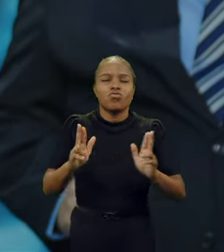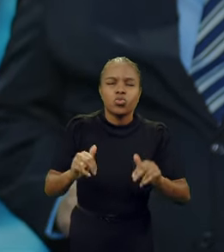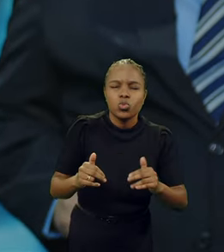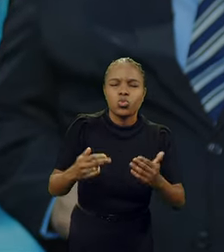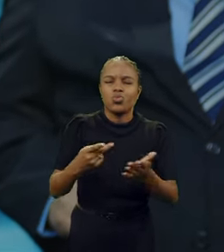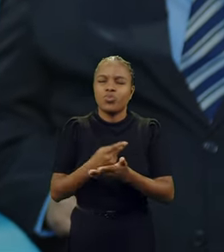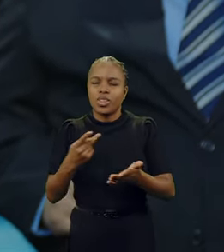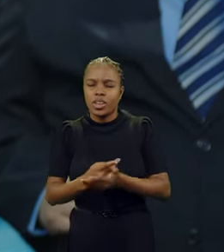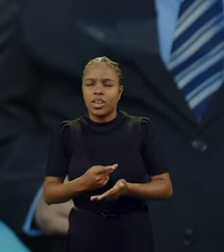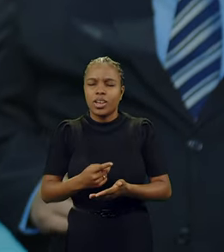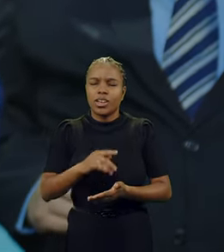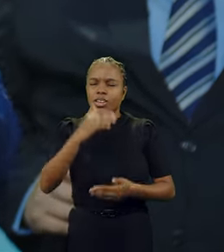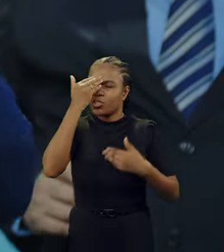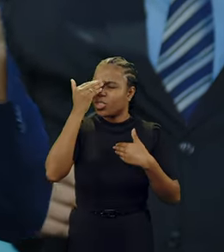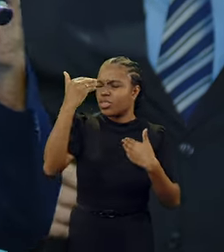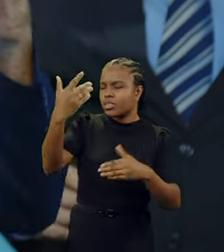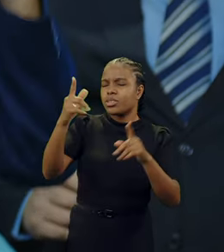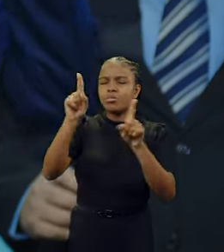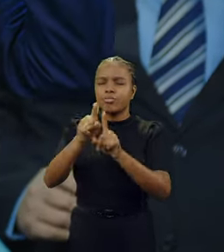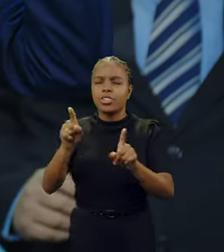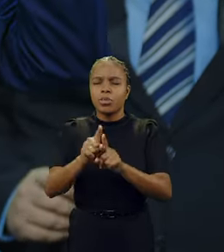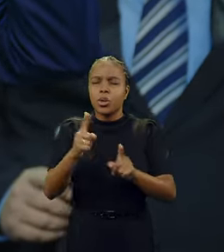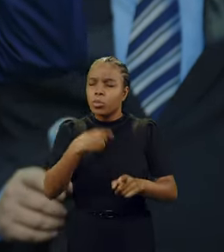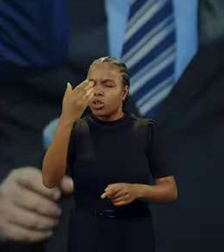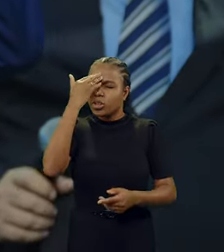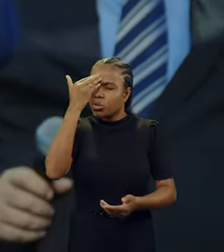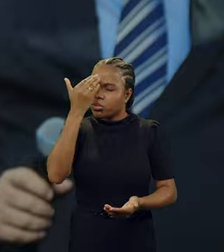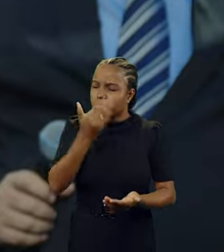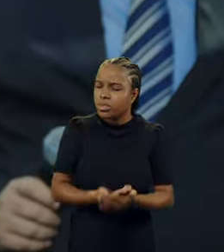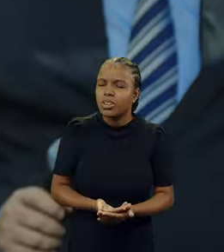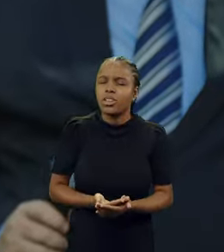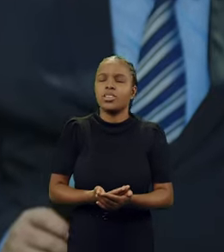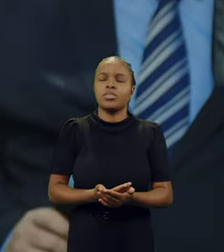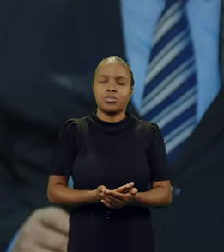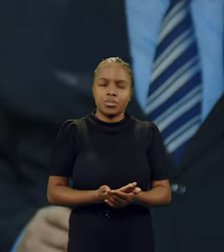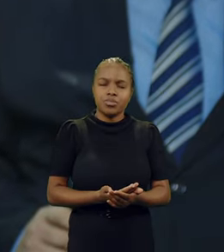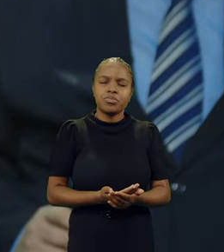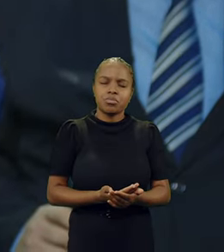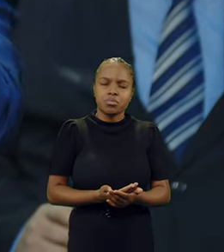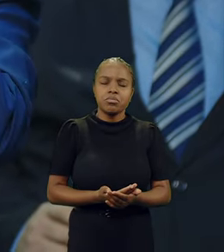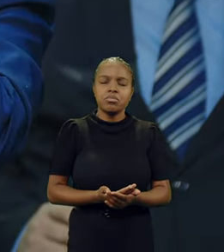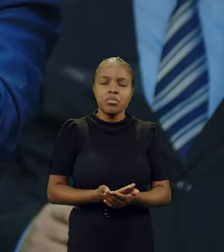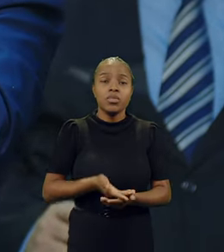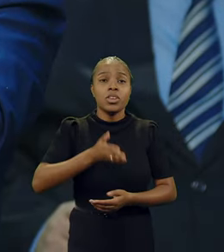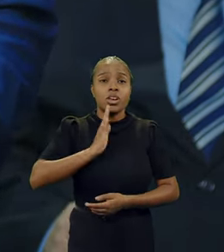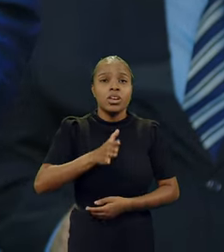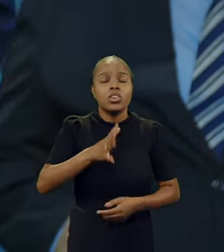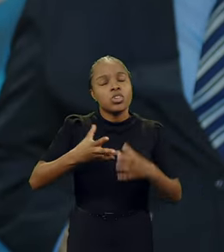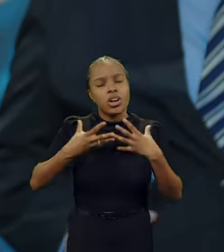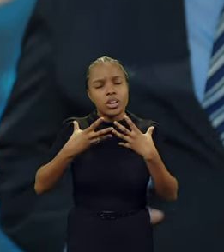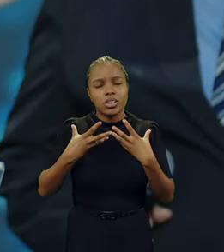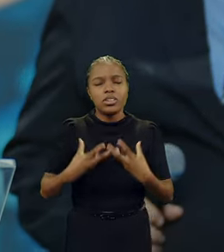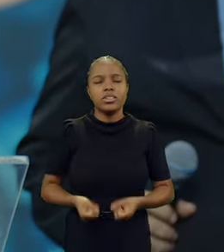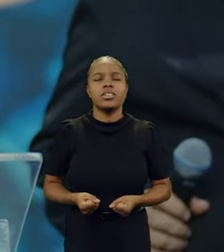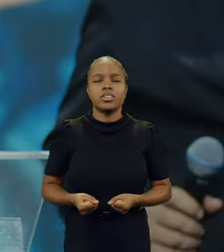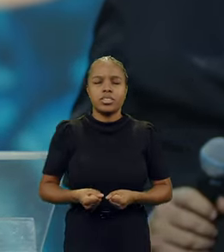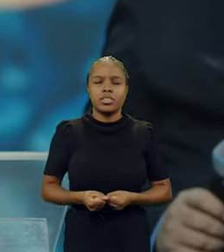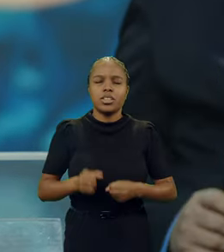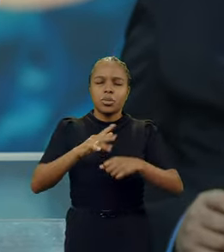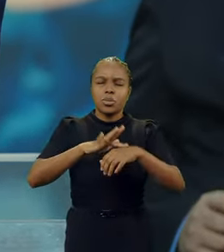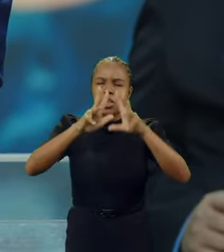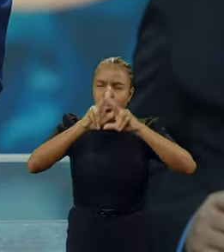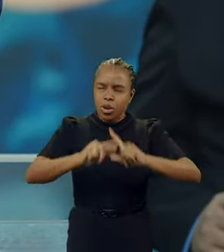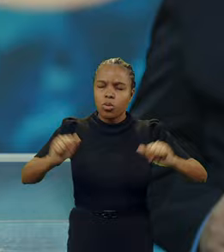Te agradecemos, ó Pai, porque cremos de labastecando alabaia, que já recebemos a cura,